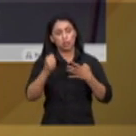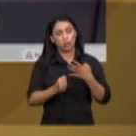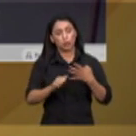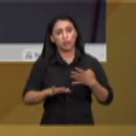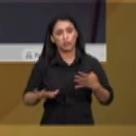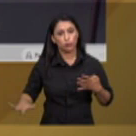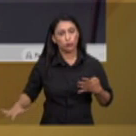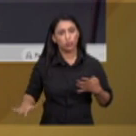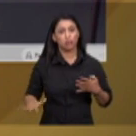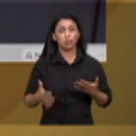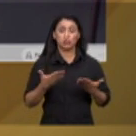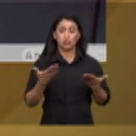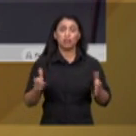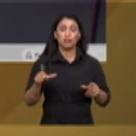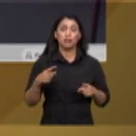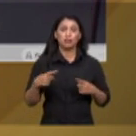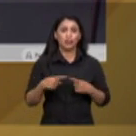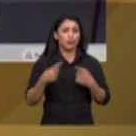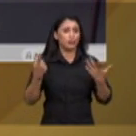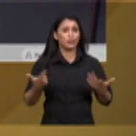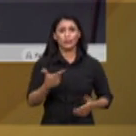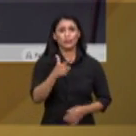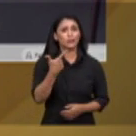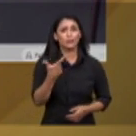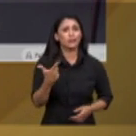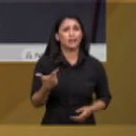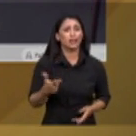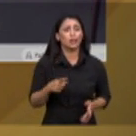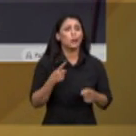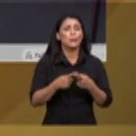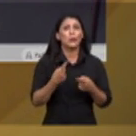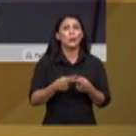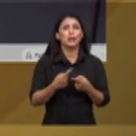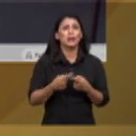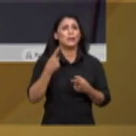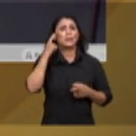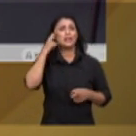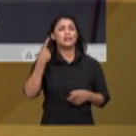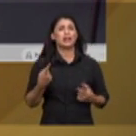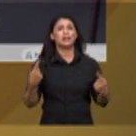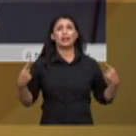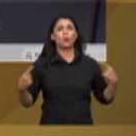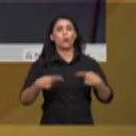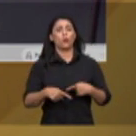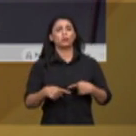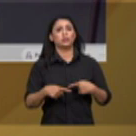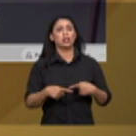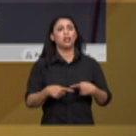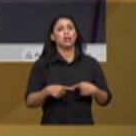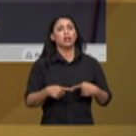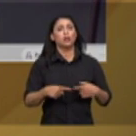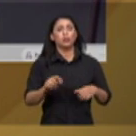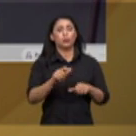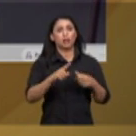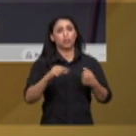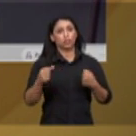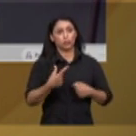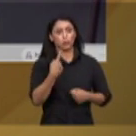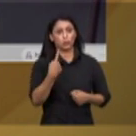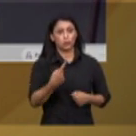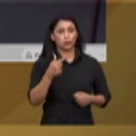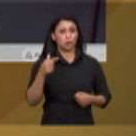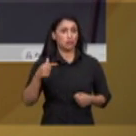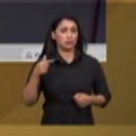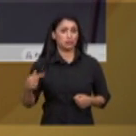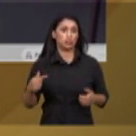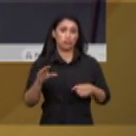Federal. Portanto, não há que falar, não há que cogitar em qualquer violação ao artigo 177 da Constituição. O